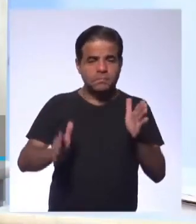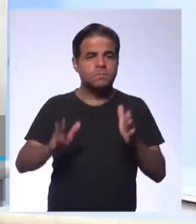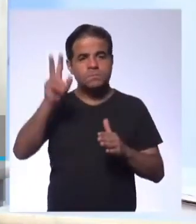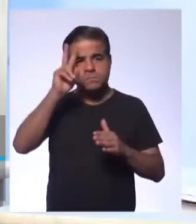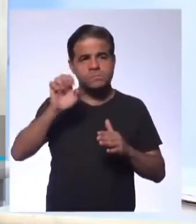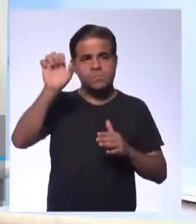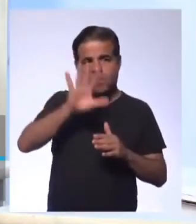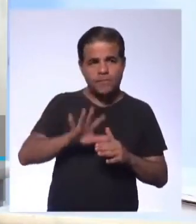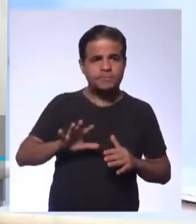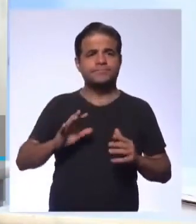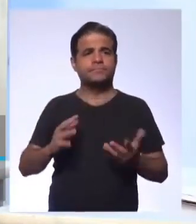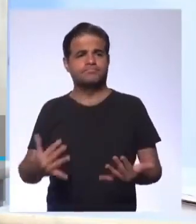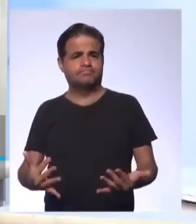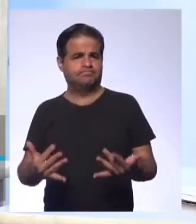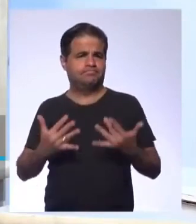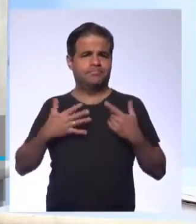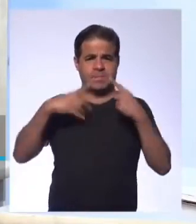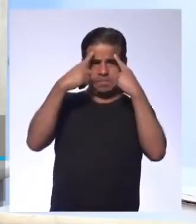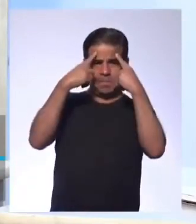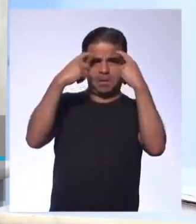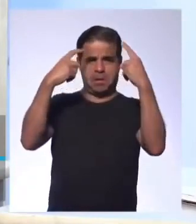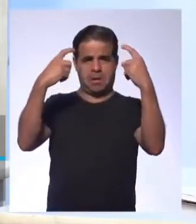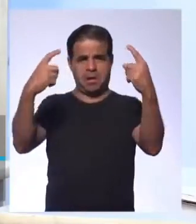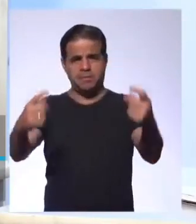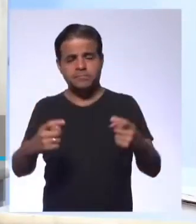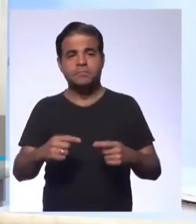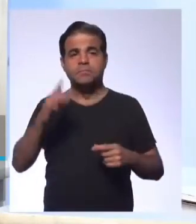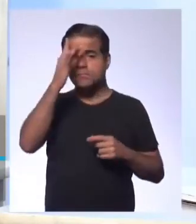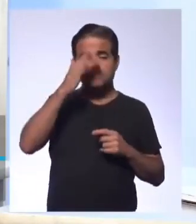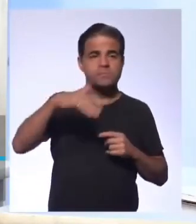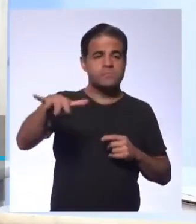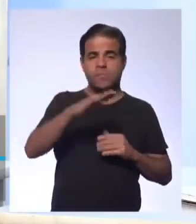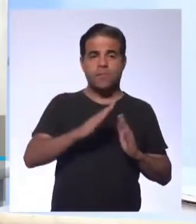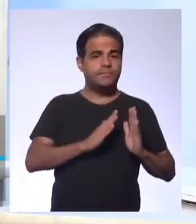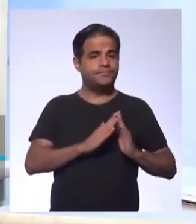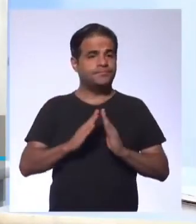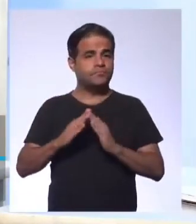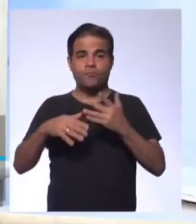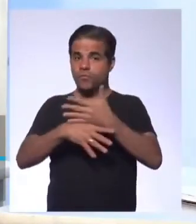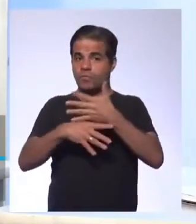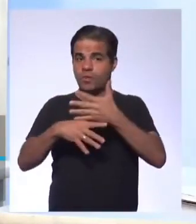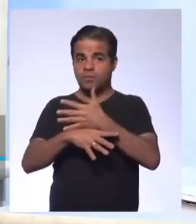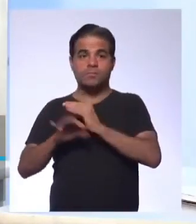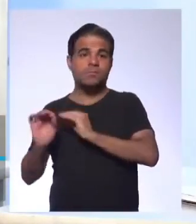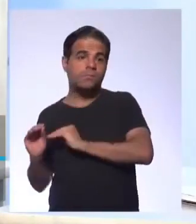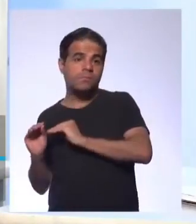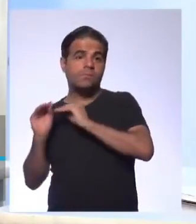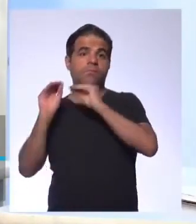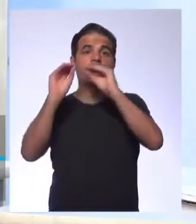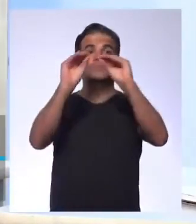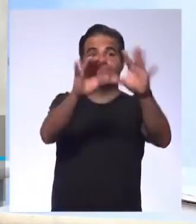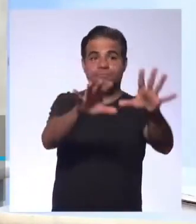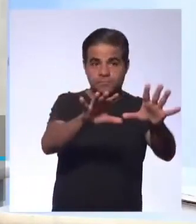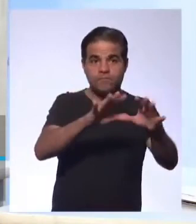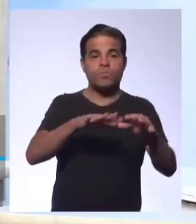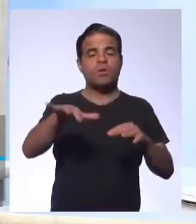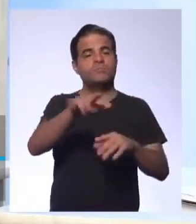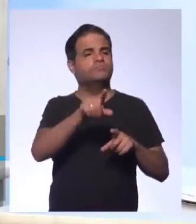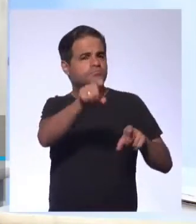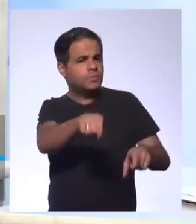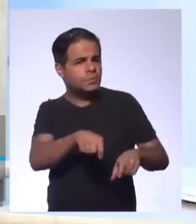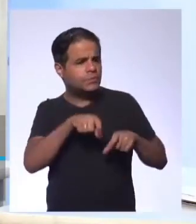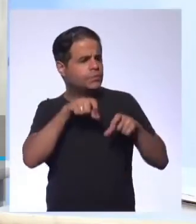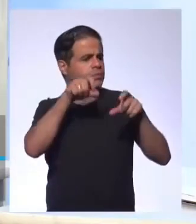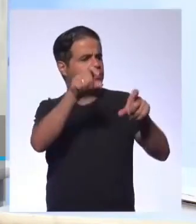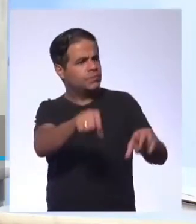Europa Ocidental está bastante violenta. E as pessoas, agora, elas não moram mais nas cidades, elas estão indo para as zonas rurais,